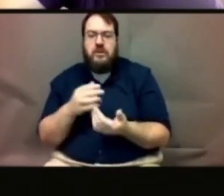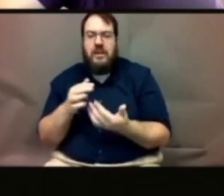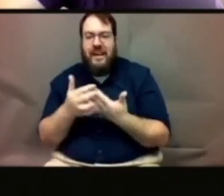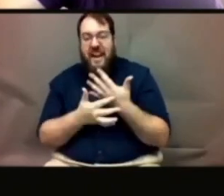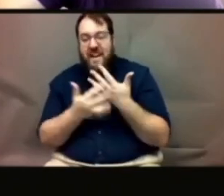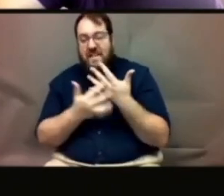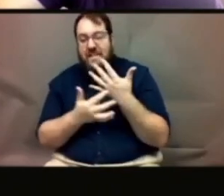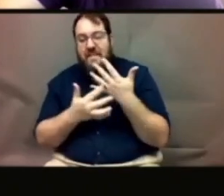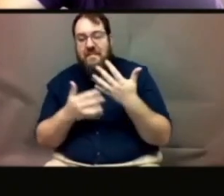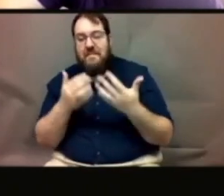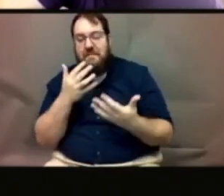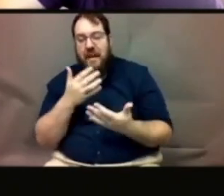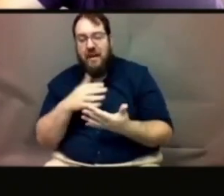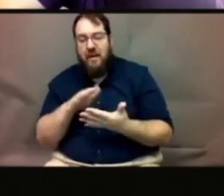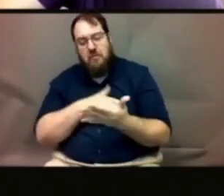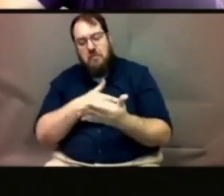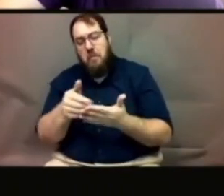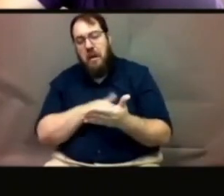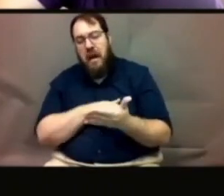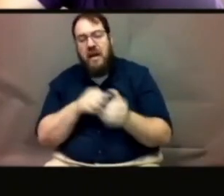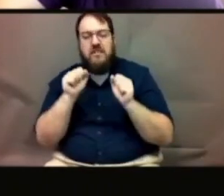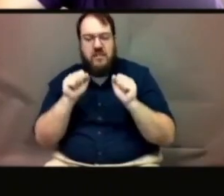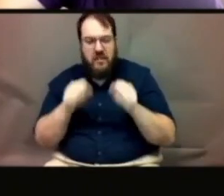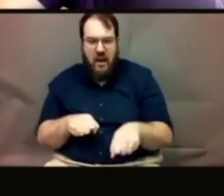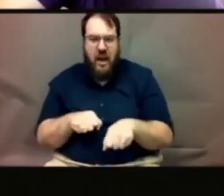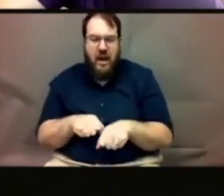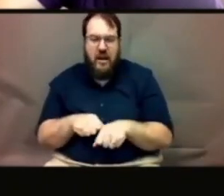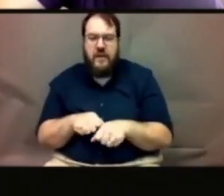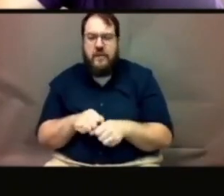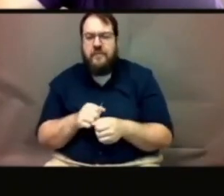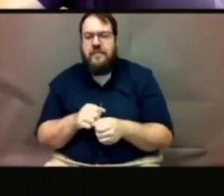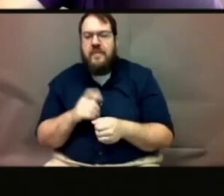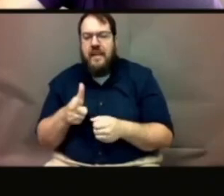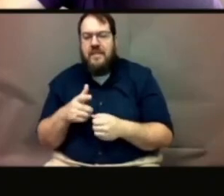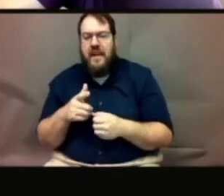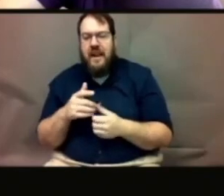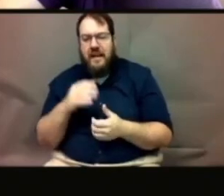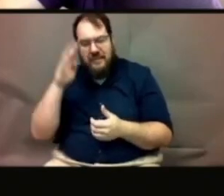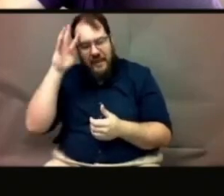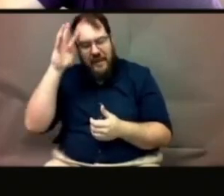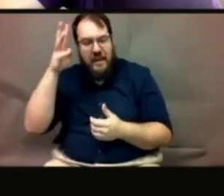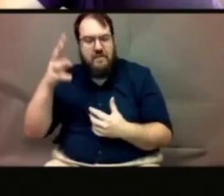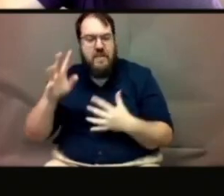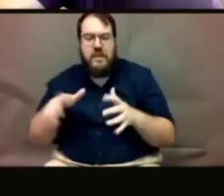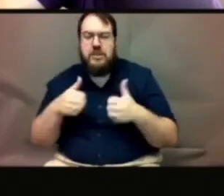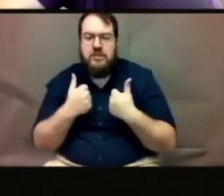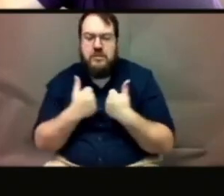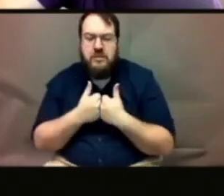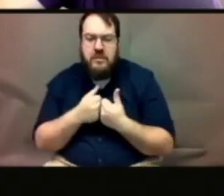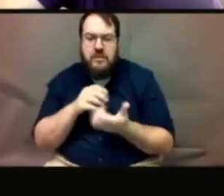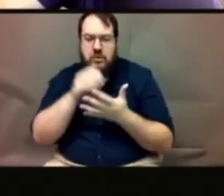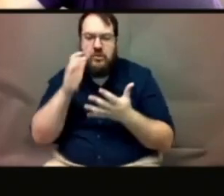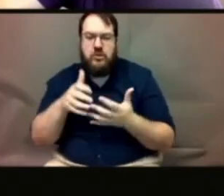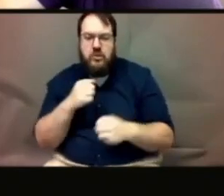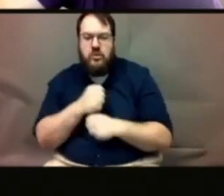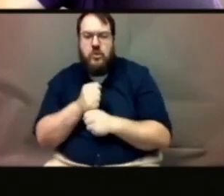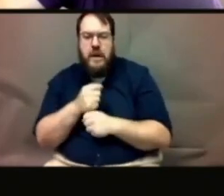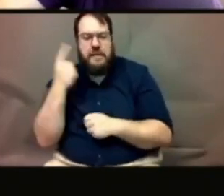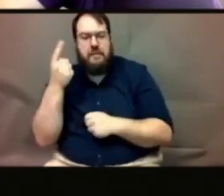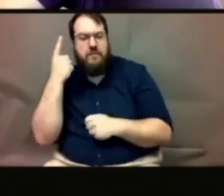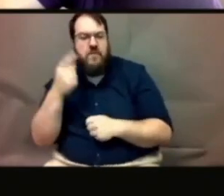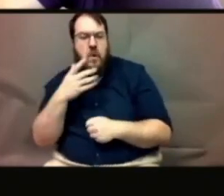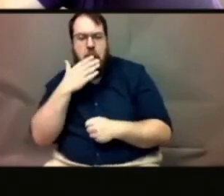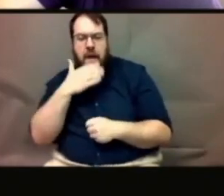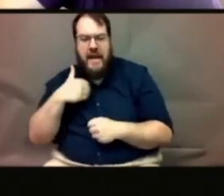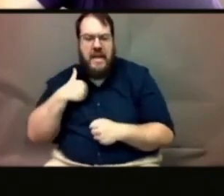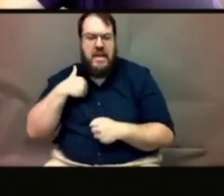brinquedos jogos por exemplo uma pintura com a ponta do dedo que nós também podemos criar aqui nós temos um desafio de invenção onde